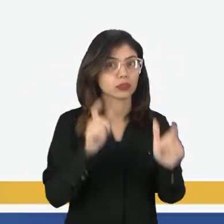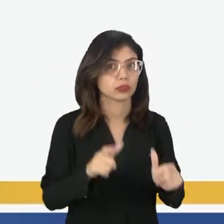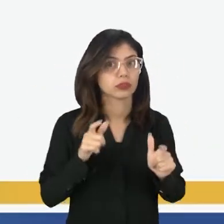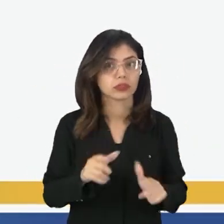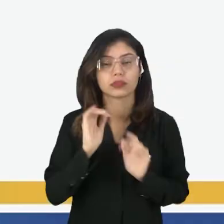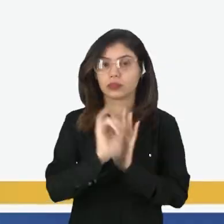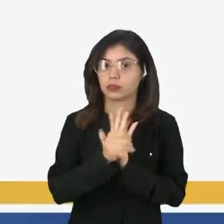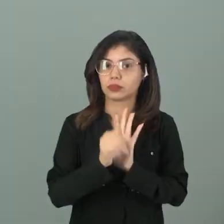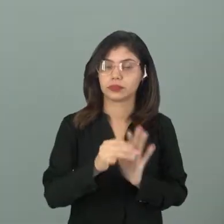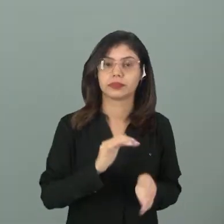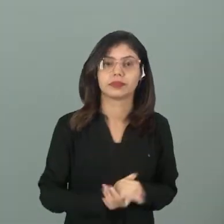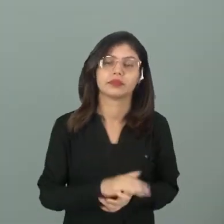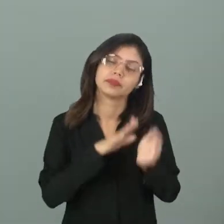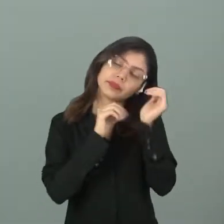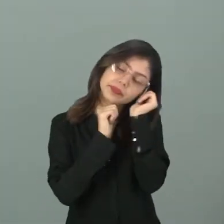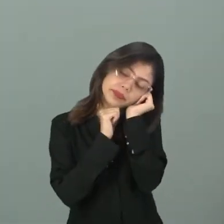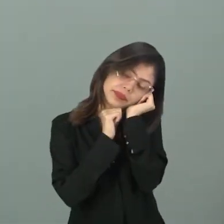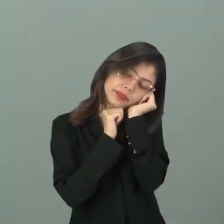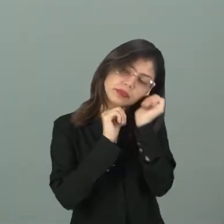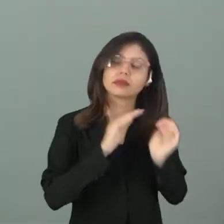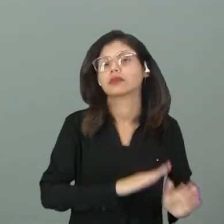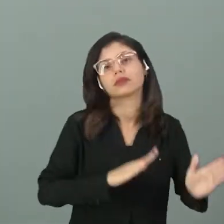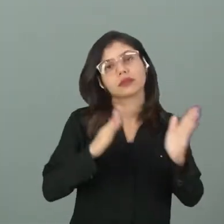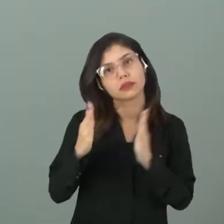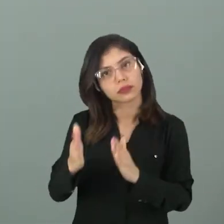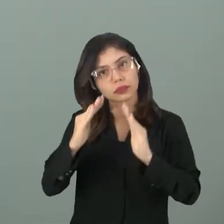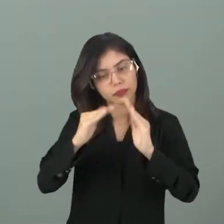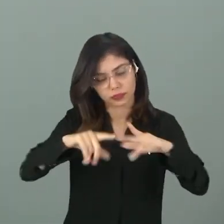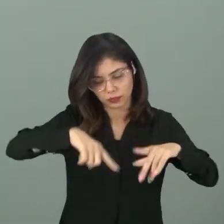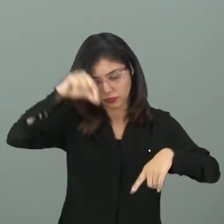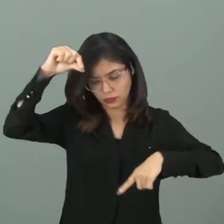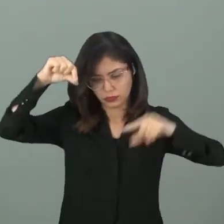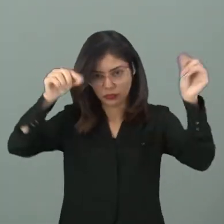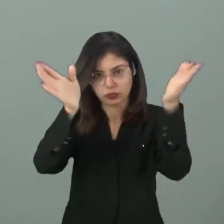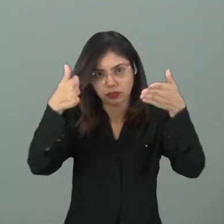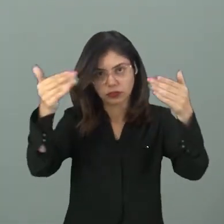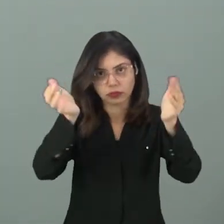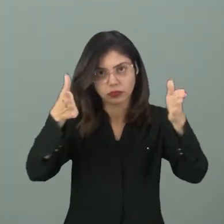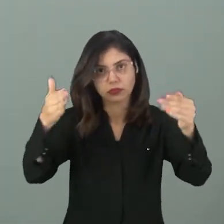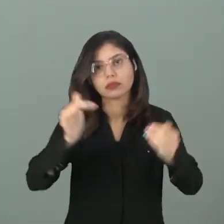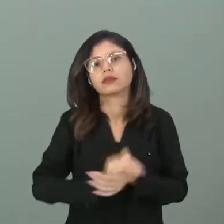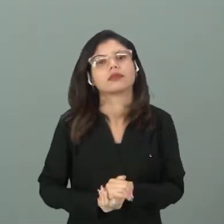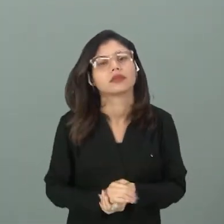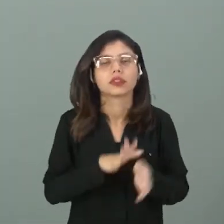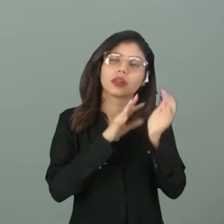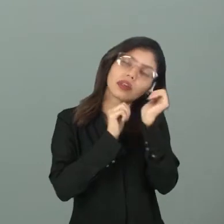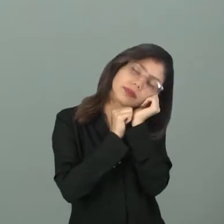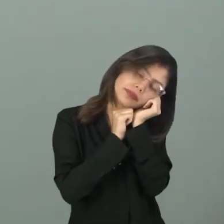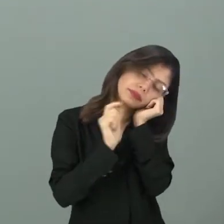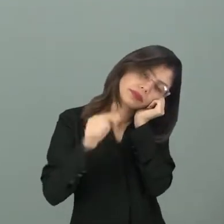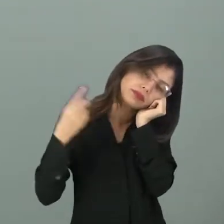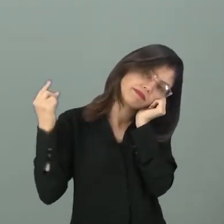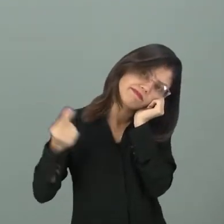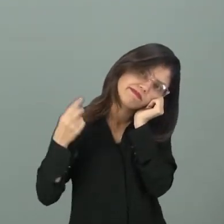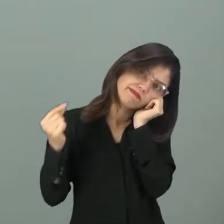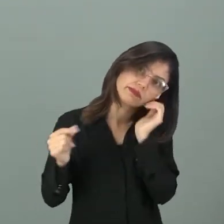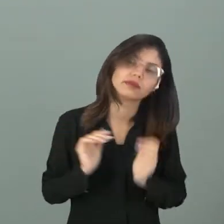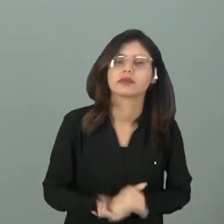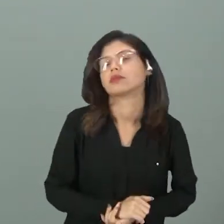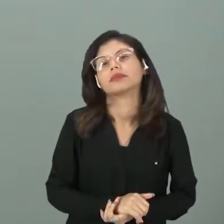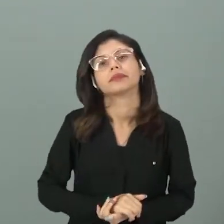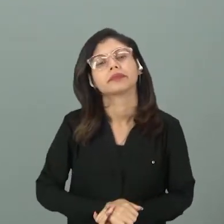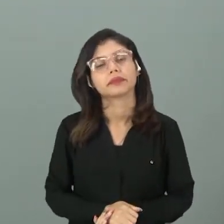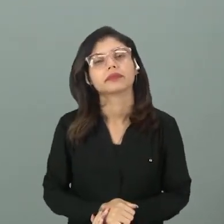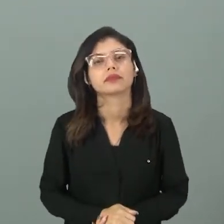do conto. Na Bela Adormecida tem lá uma parte que é no castelo, onde ela adormece, fica ali por anos.